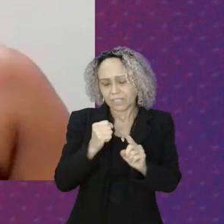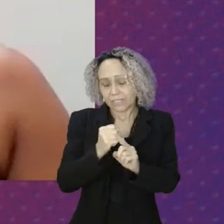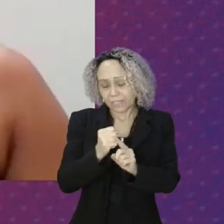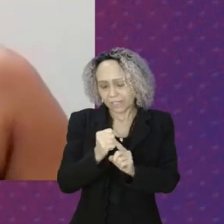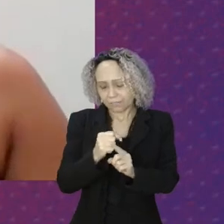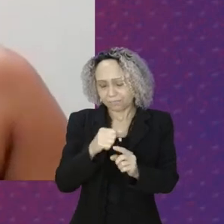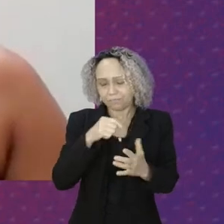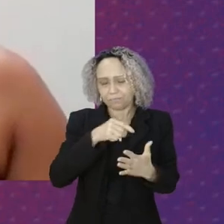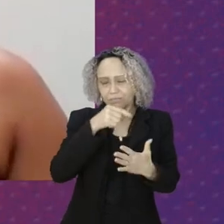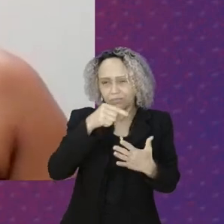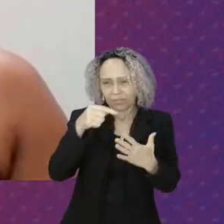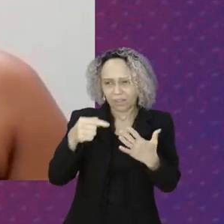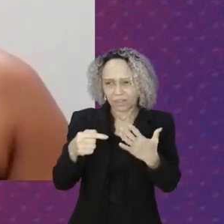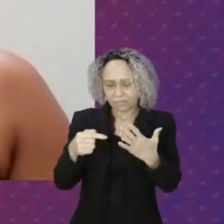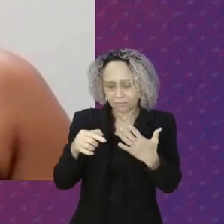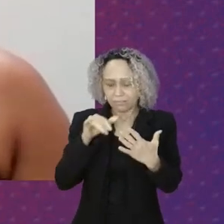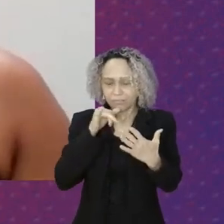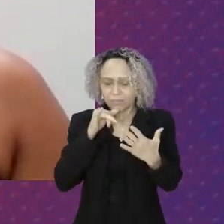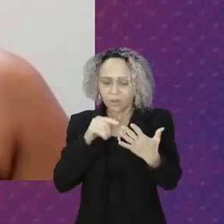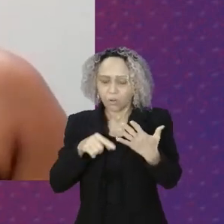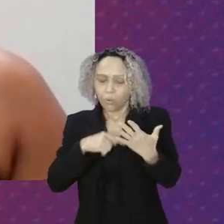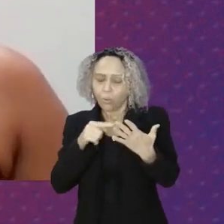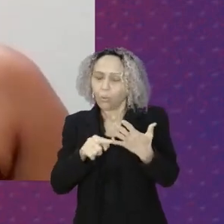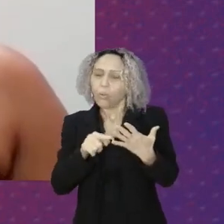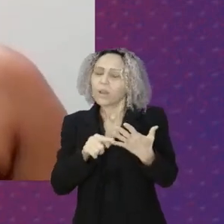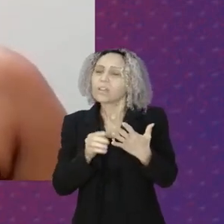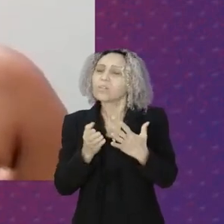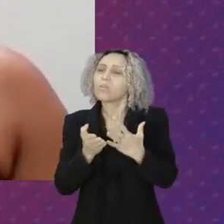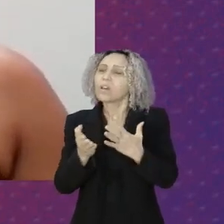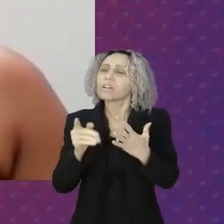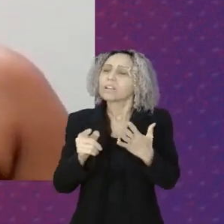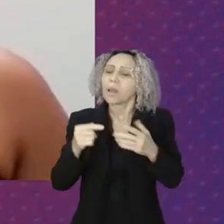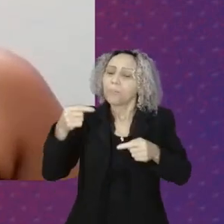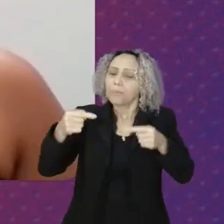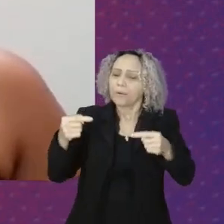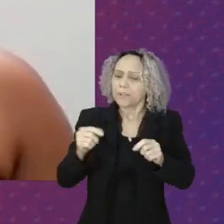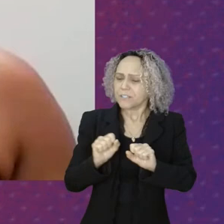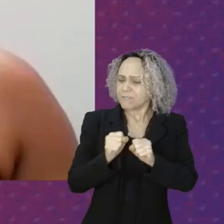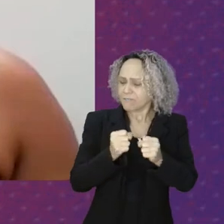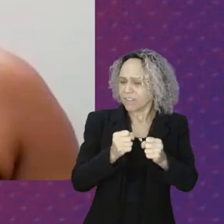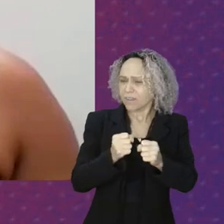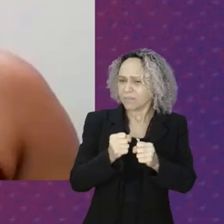em especial o quinto eixo, né, que é a política de enfrentamento ao racismo